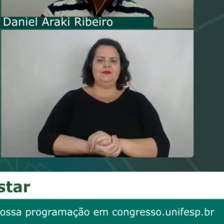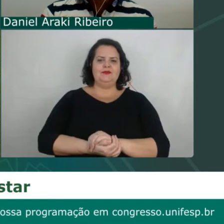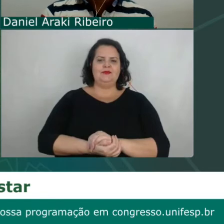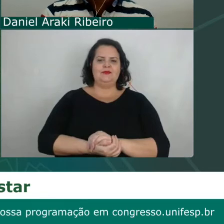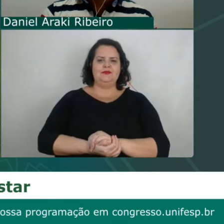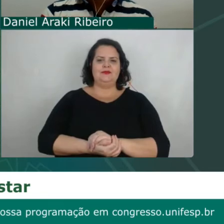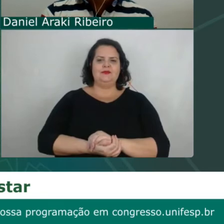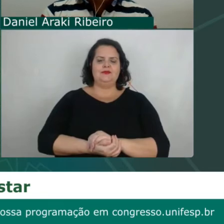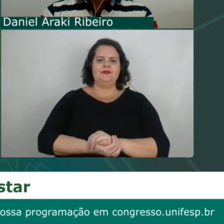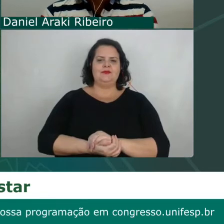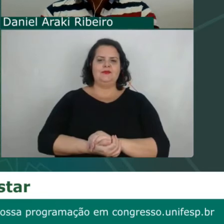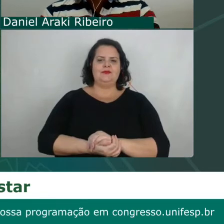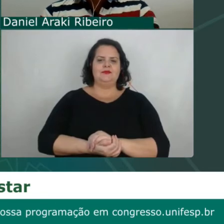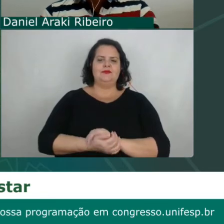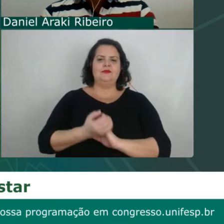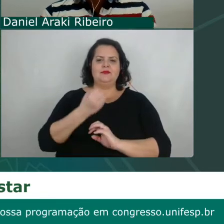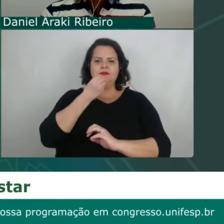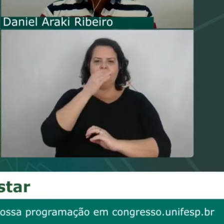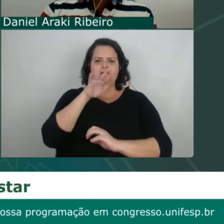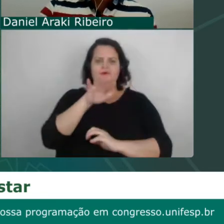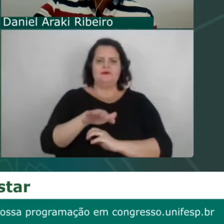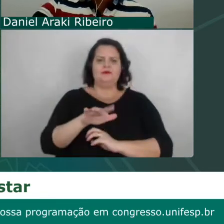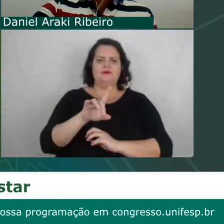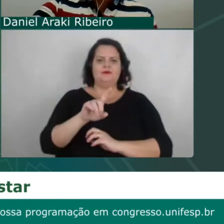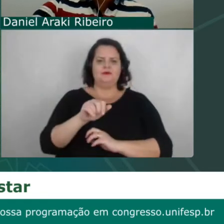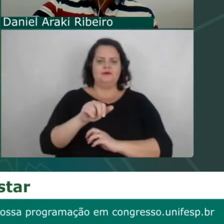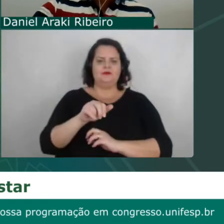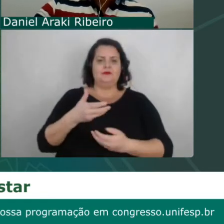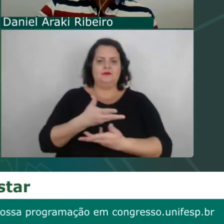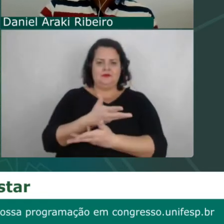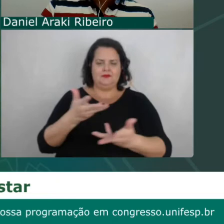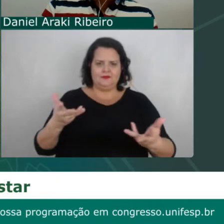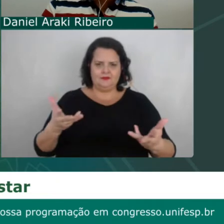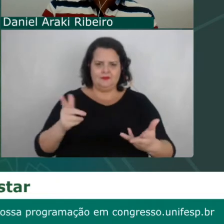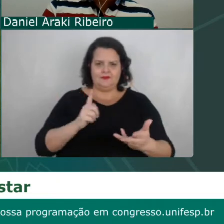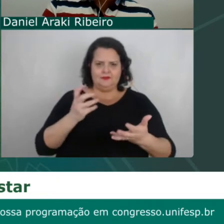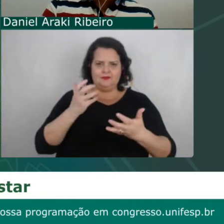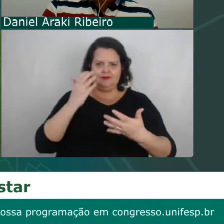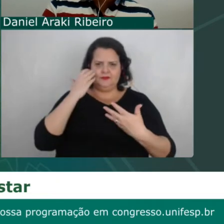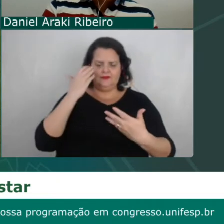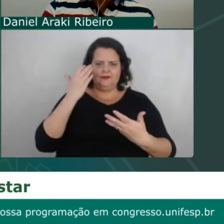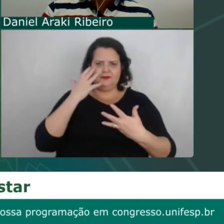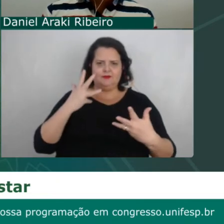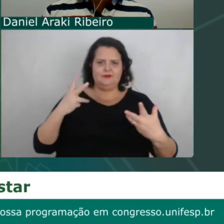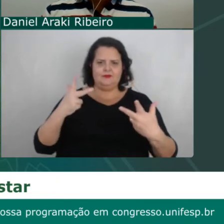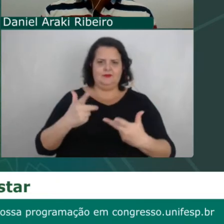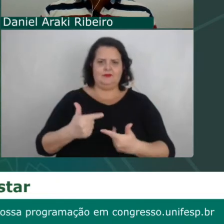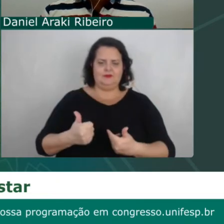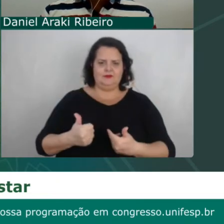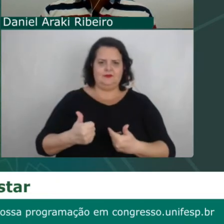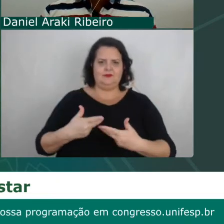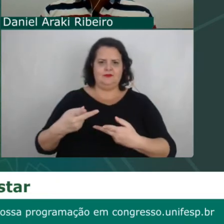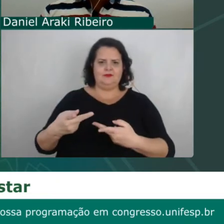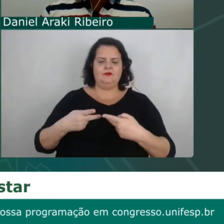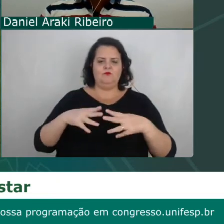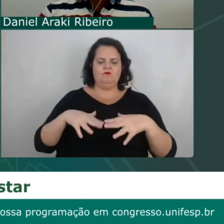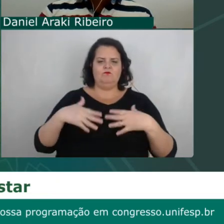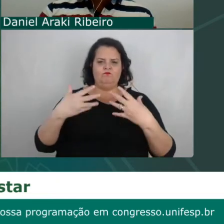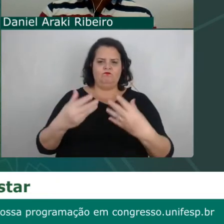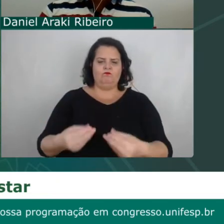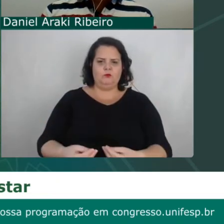Bom, inicialmente, boa tarde a todos. Gustavo, quero agradecer o convite da Unifesp para participar